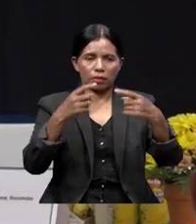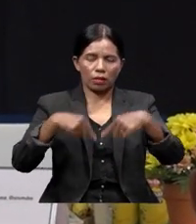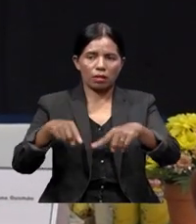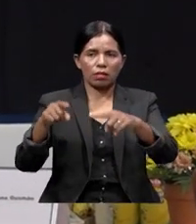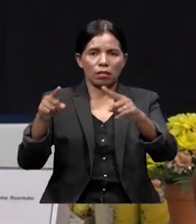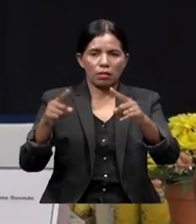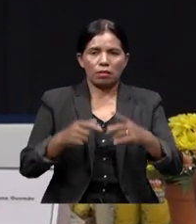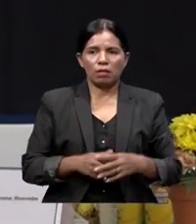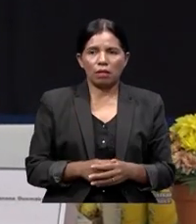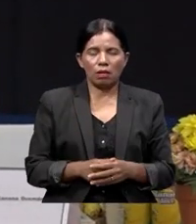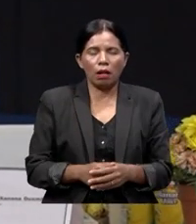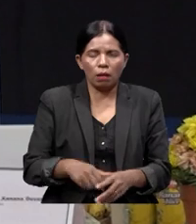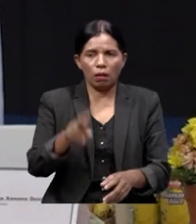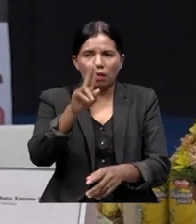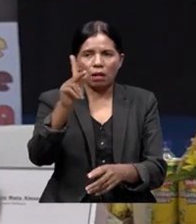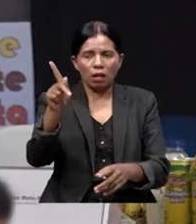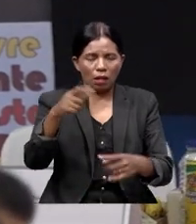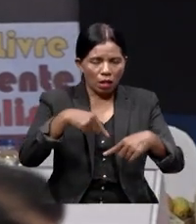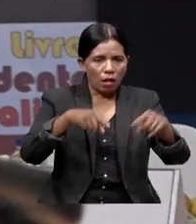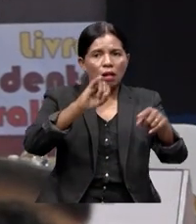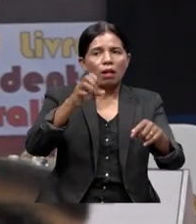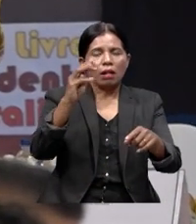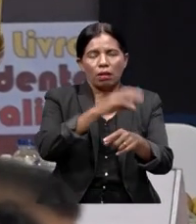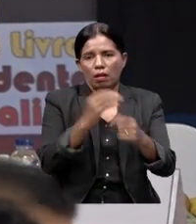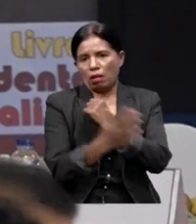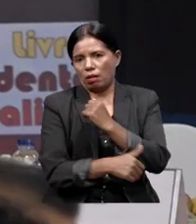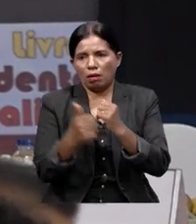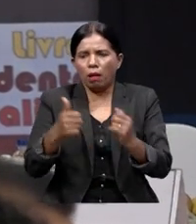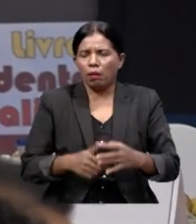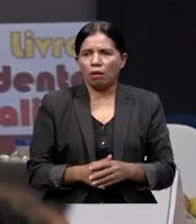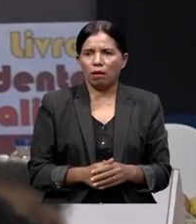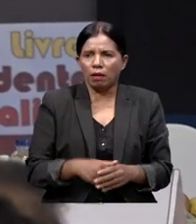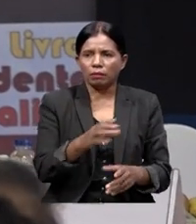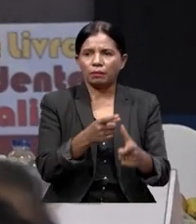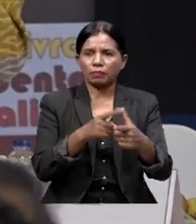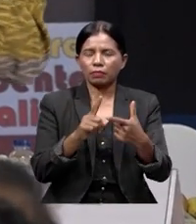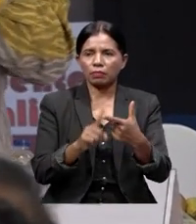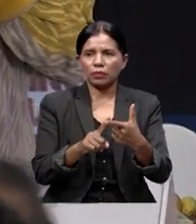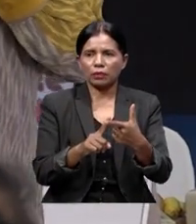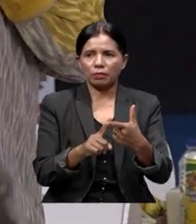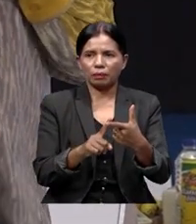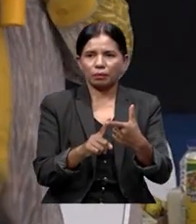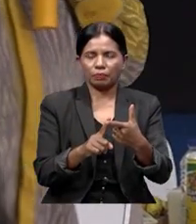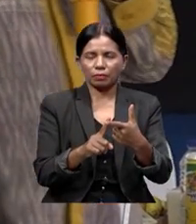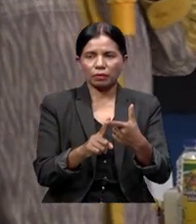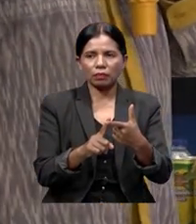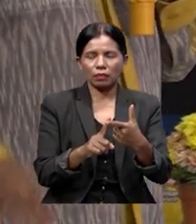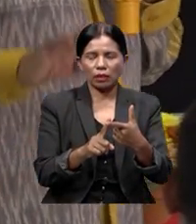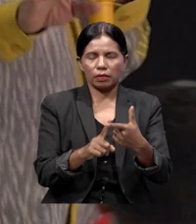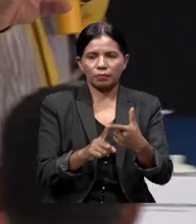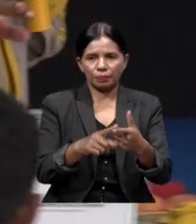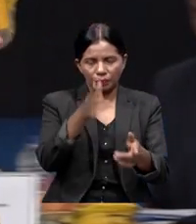para Nova Iorque, para Genebra, para Brasil. Nem bem japonês, que a tua vida e que